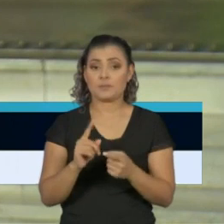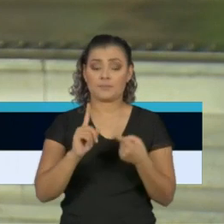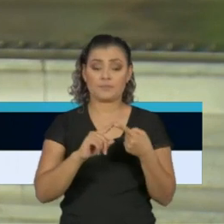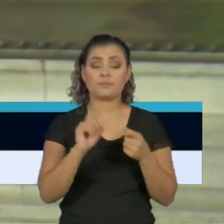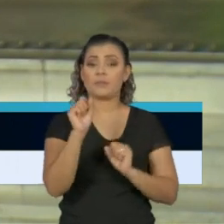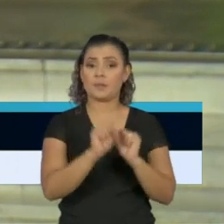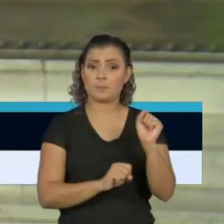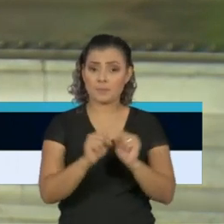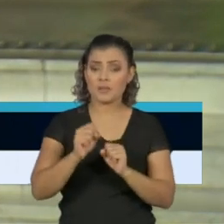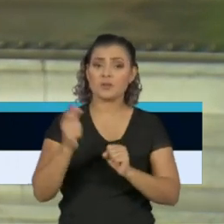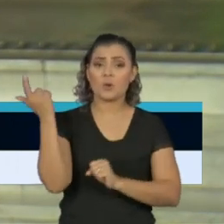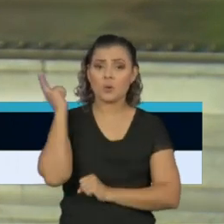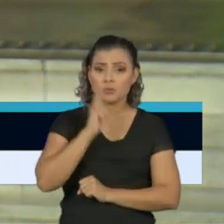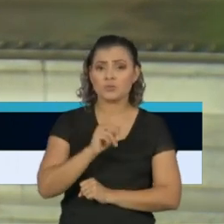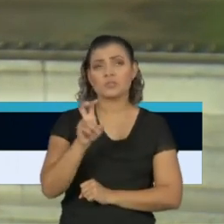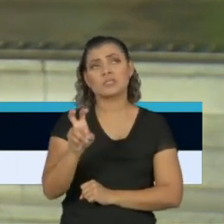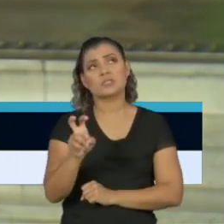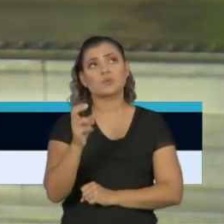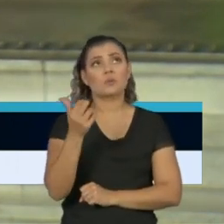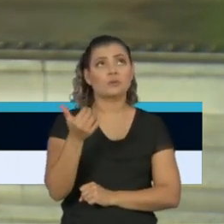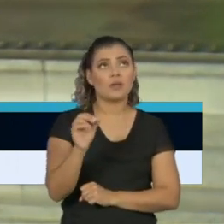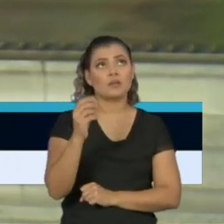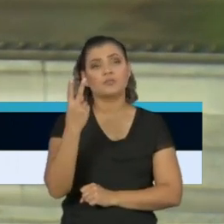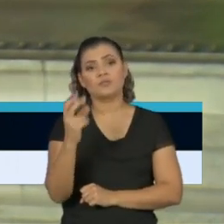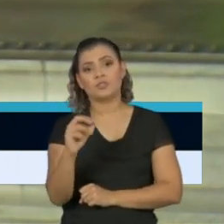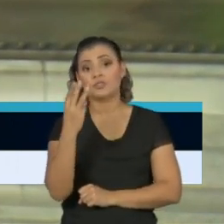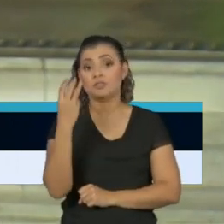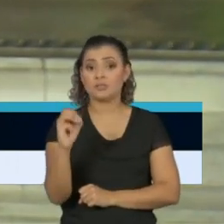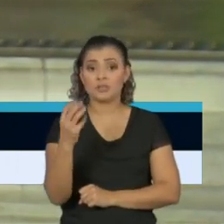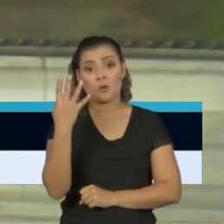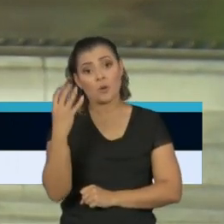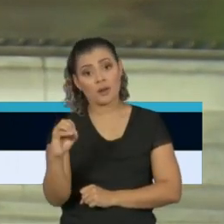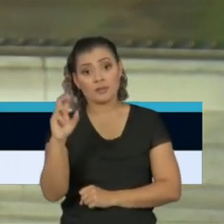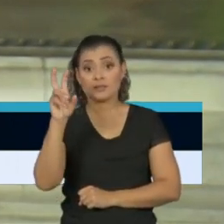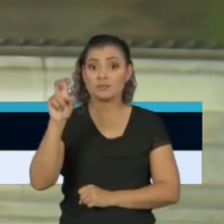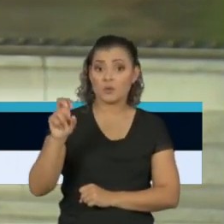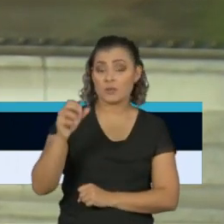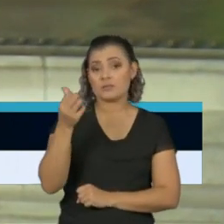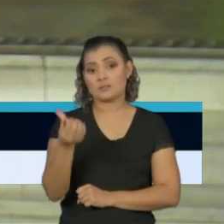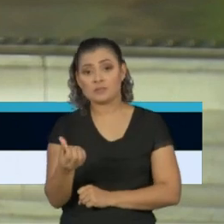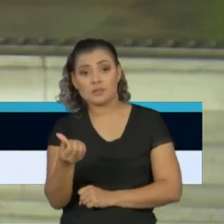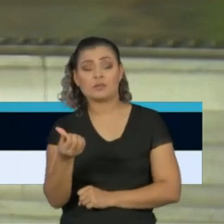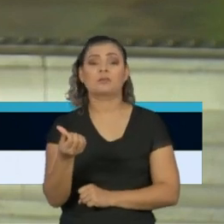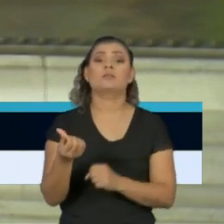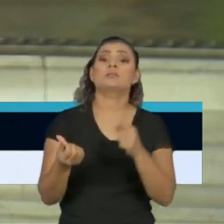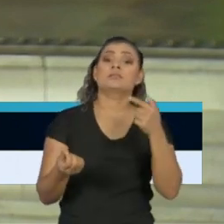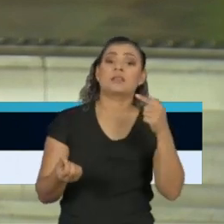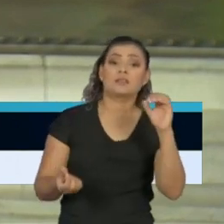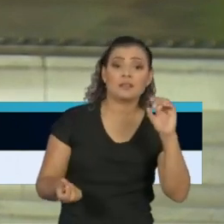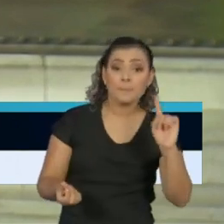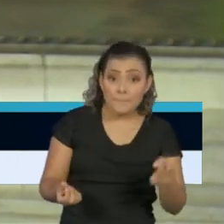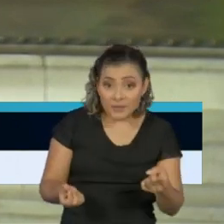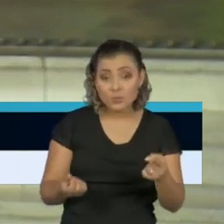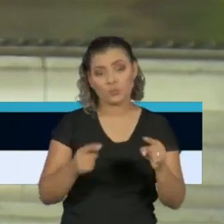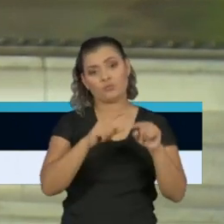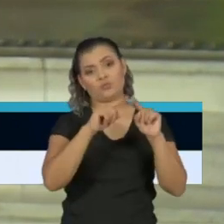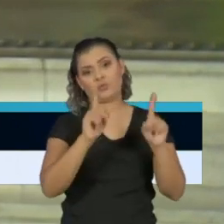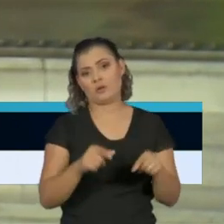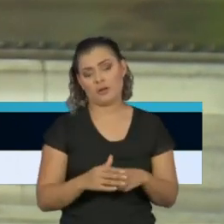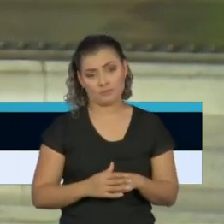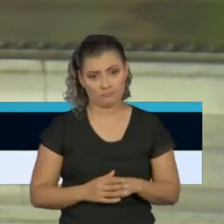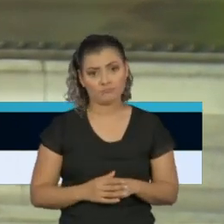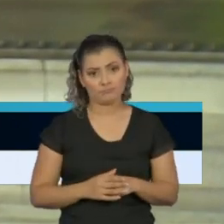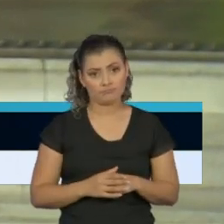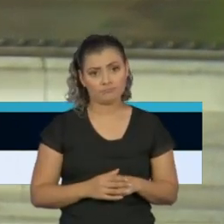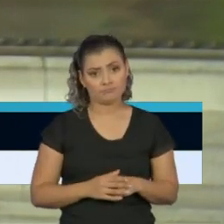que abrigam 5, 10, 15, 20, 30, 40, 50, 60, 70 mil